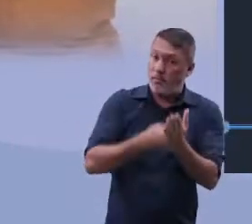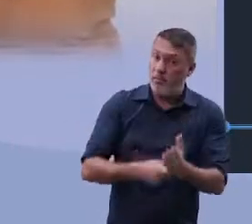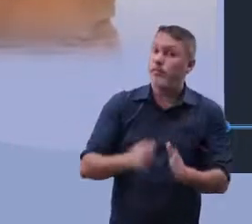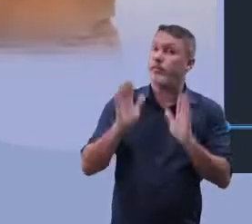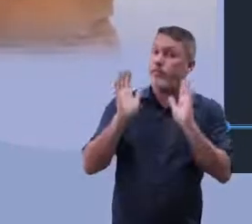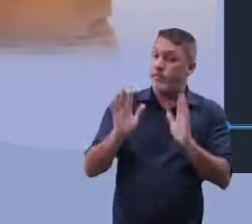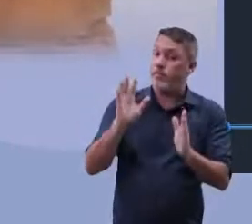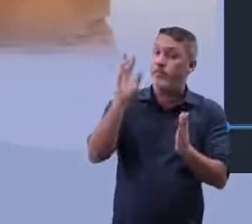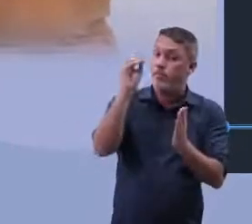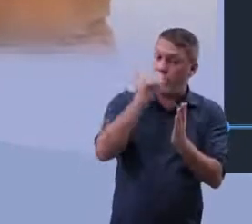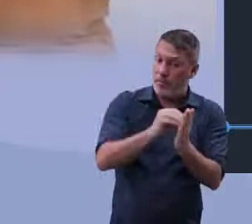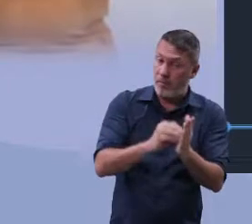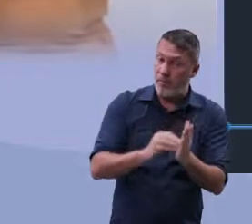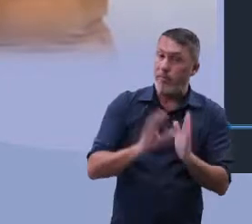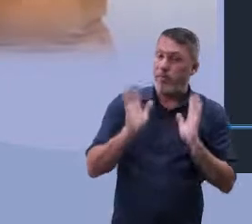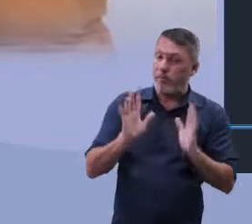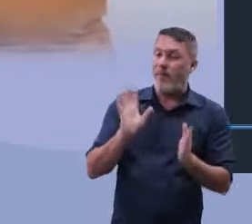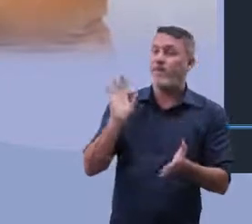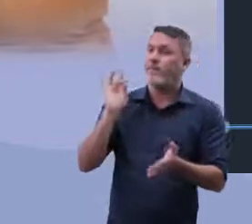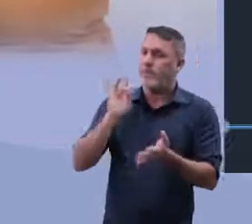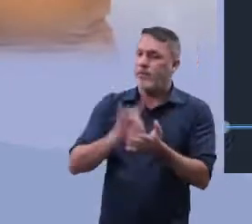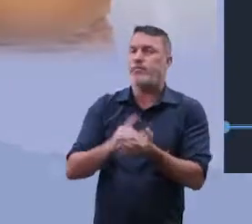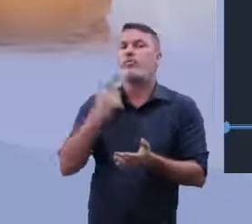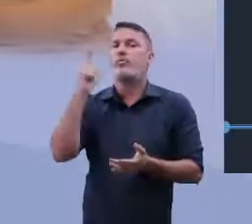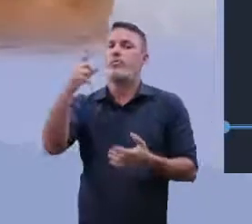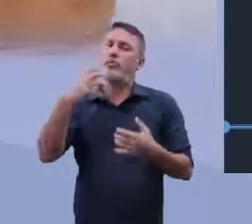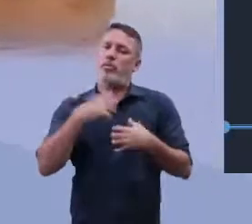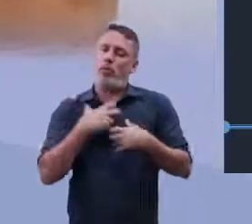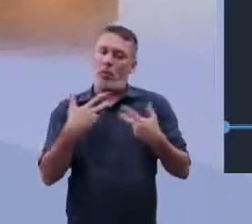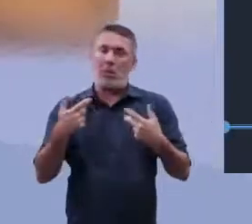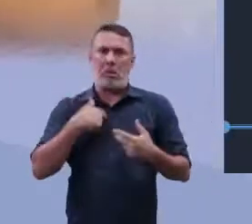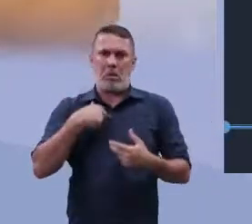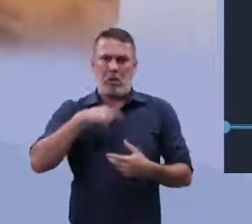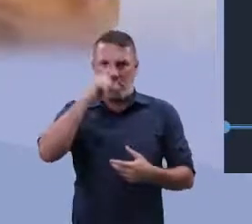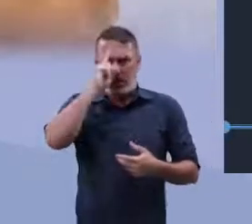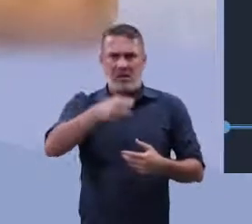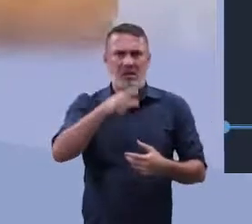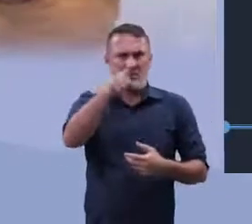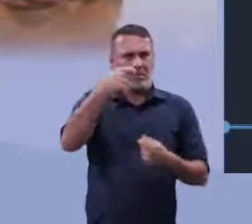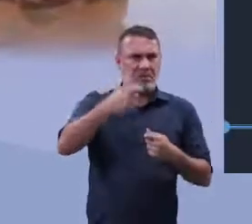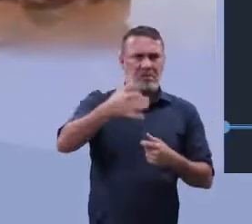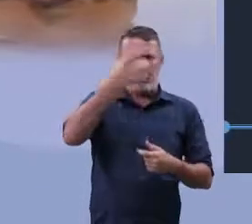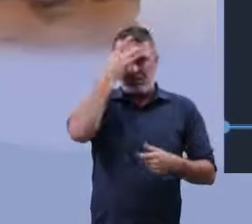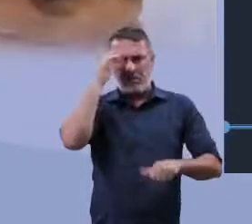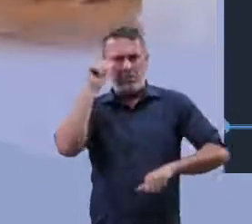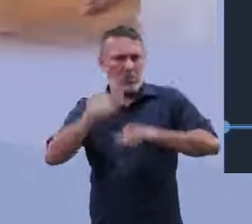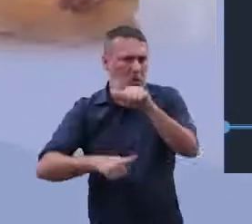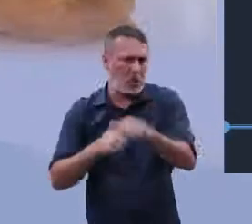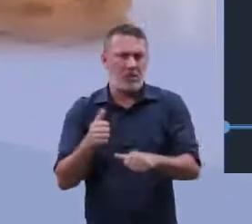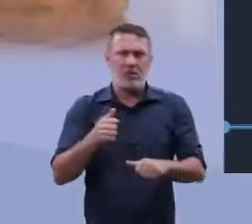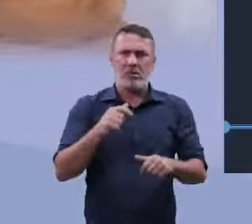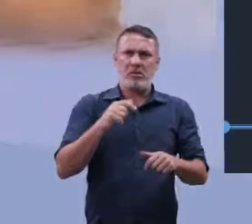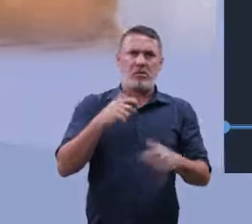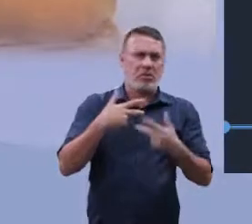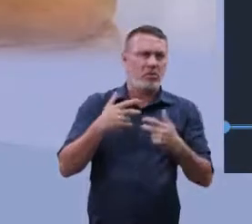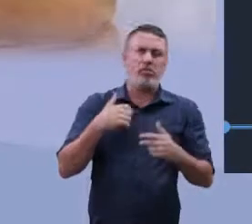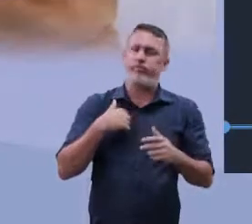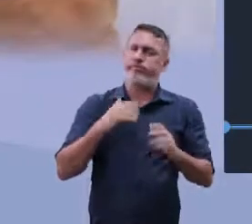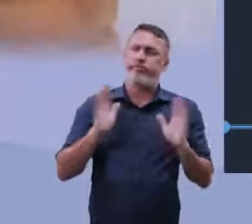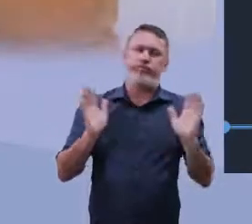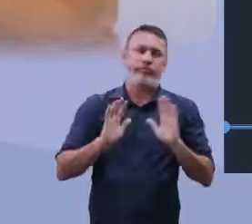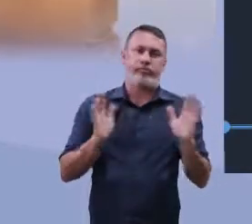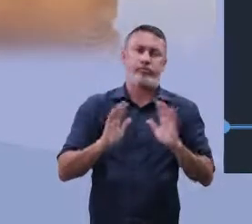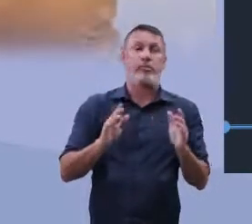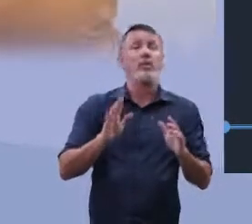na redação. Na redação. Na realidade, não sou o professor Werley que vai mudar o seu pensamento, mas o próprio meio ambiente,